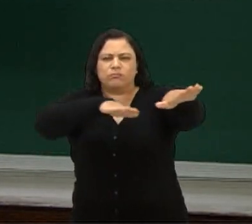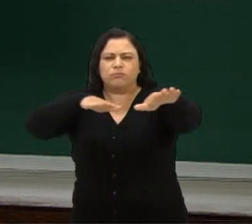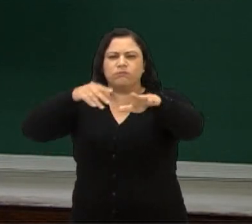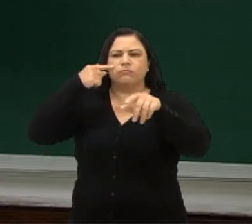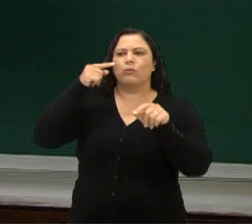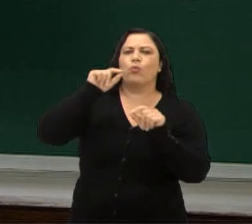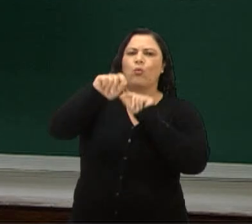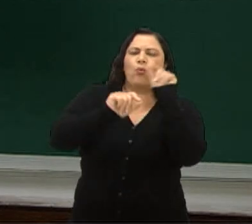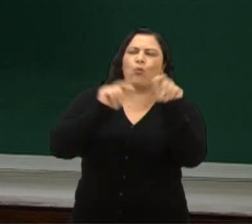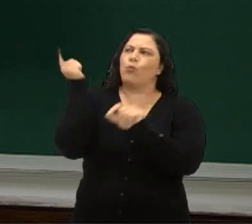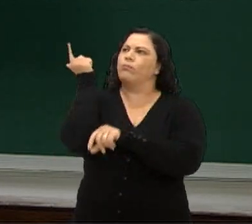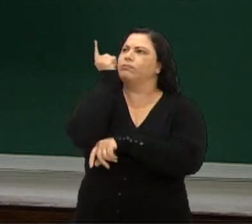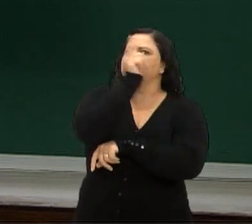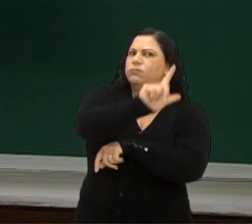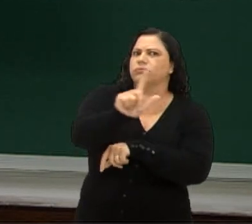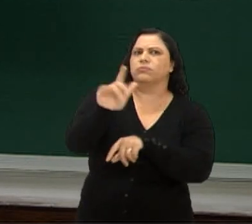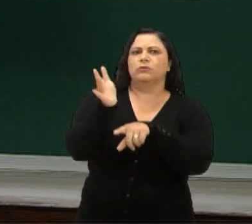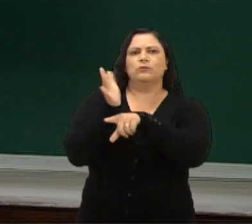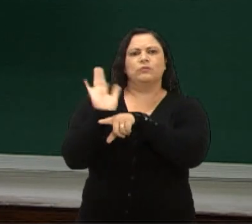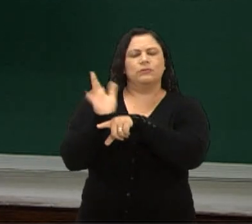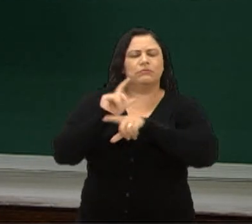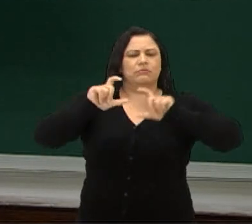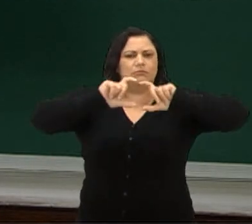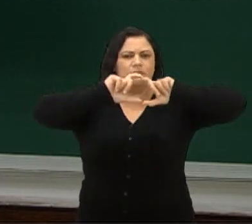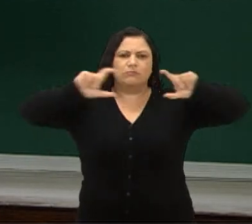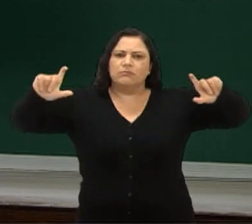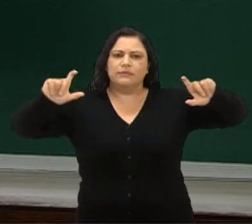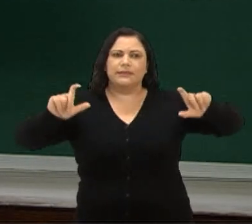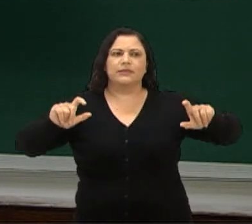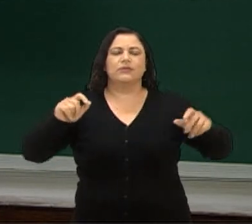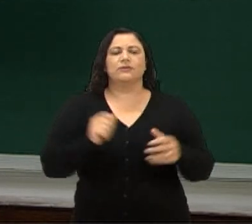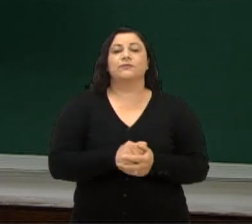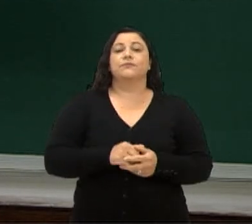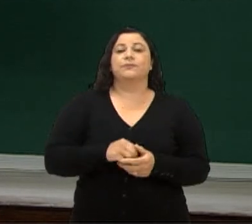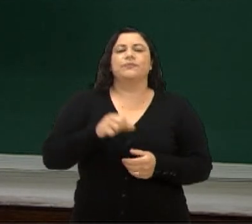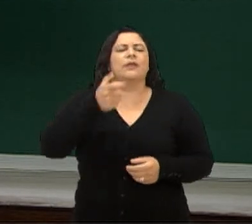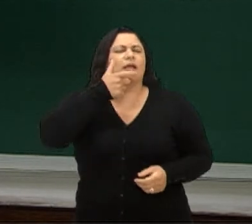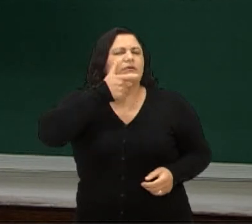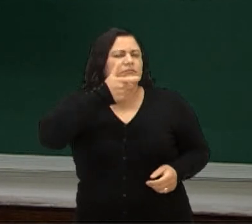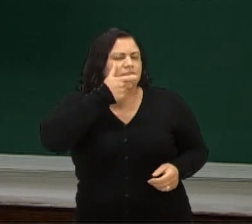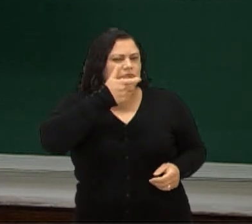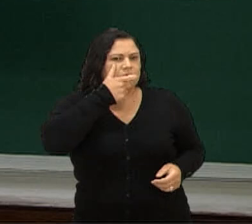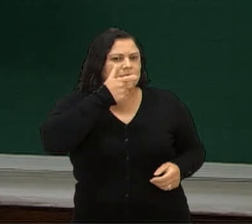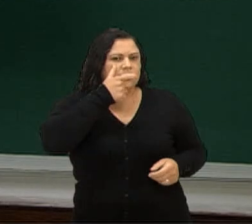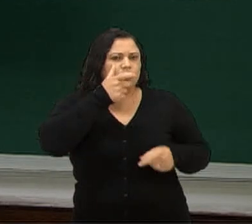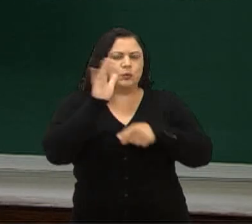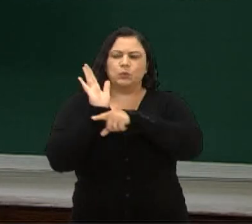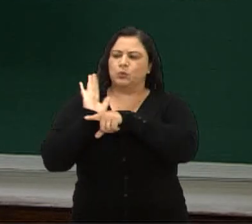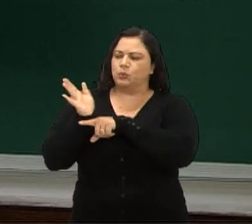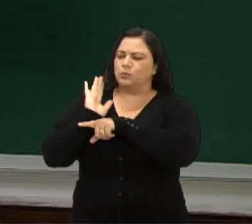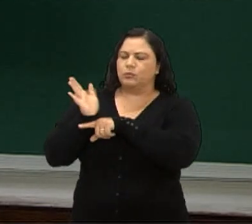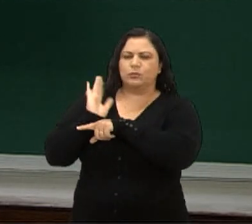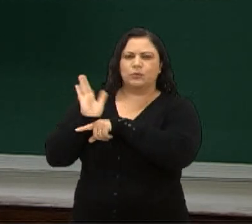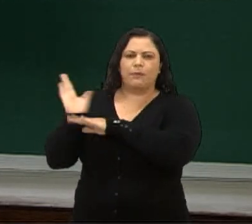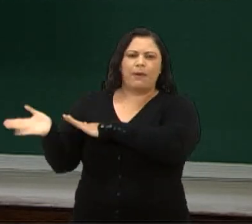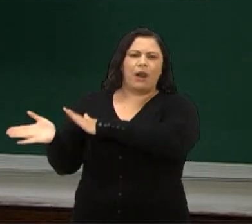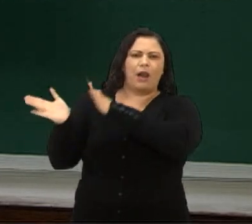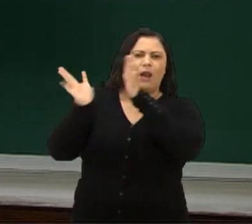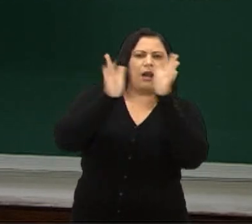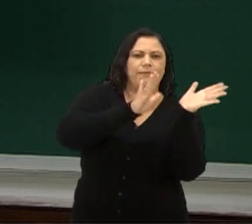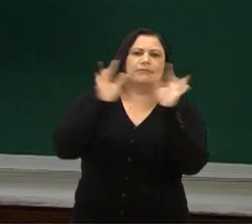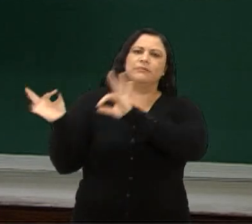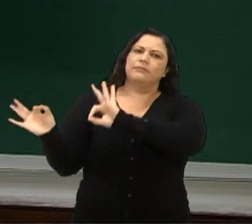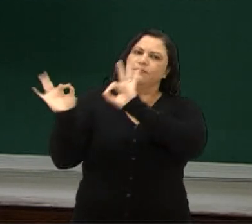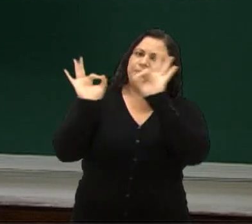nesse pequeno trecho aqui, ó, apontar. Se nós virmos o filme, vocês vão observar como a cultura africana é apresentada naquele filme ali.